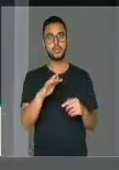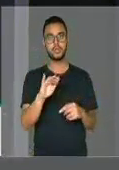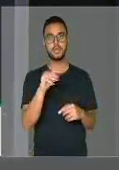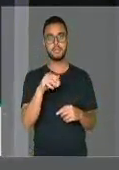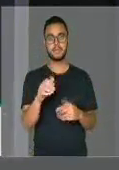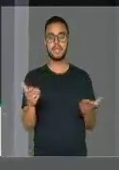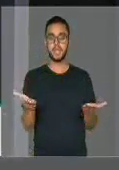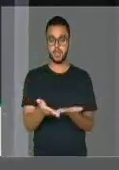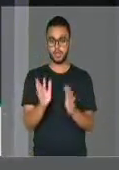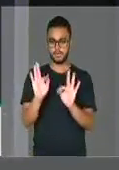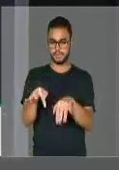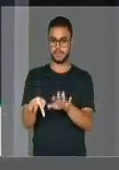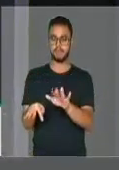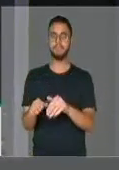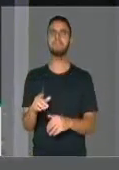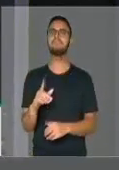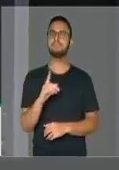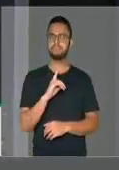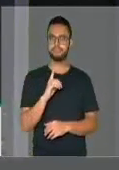mesmo, há uma aposta